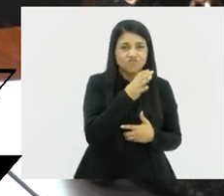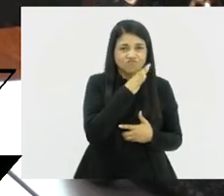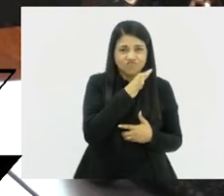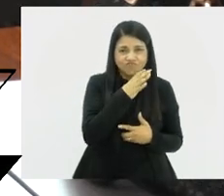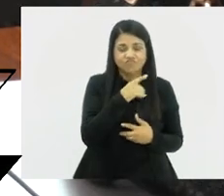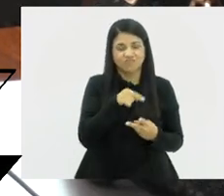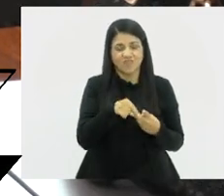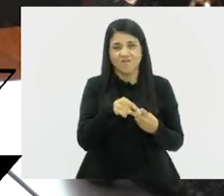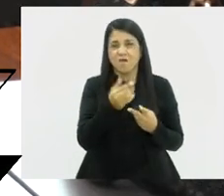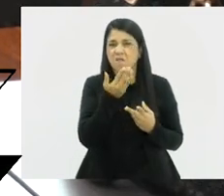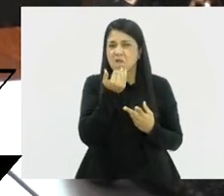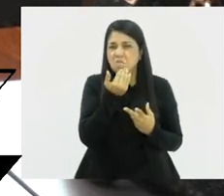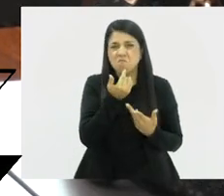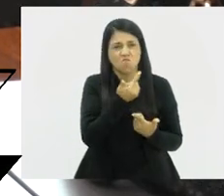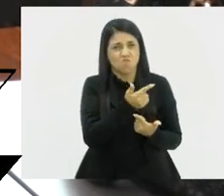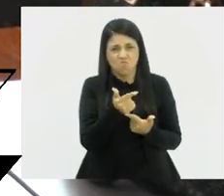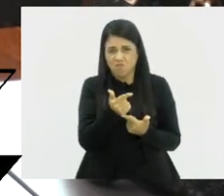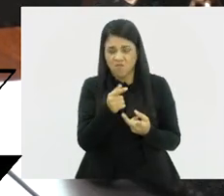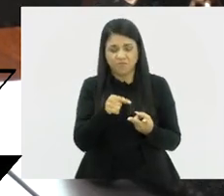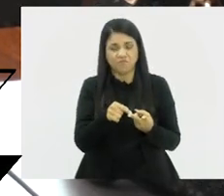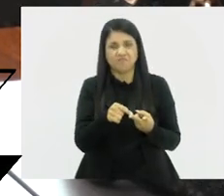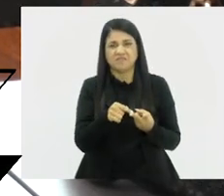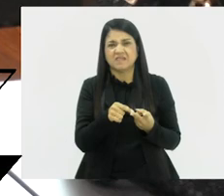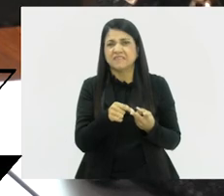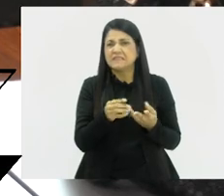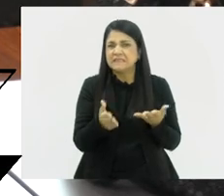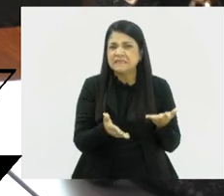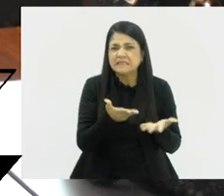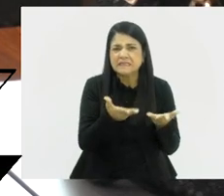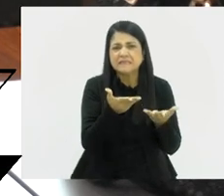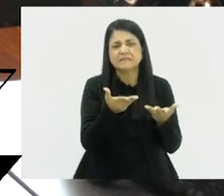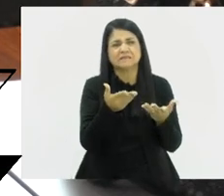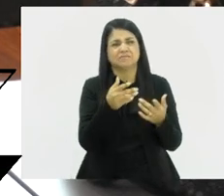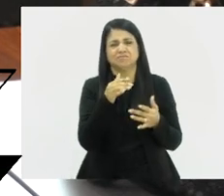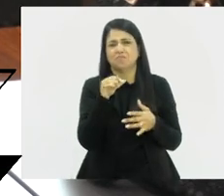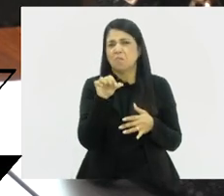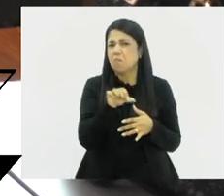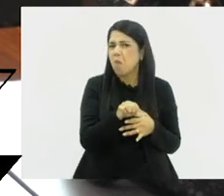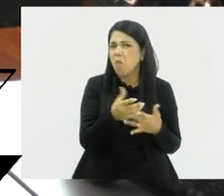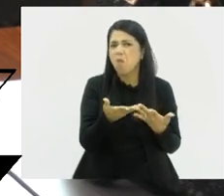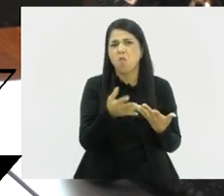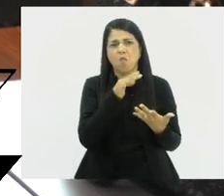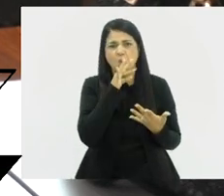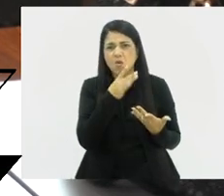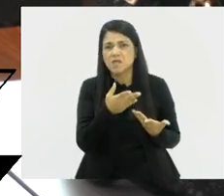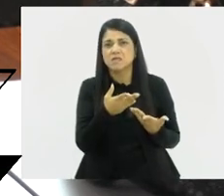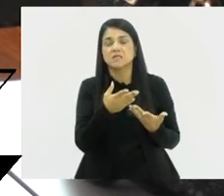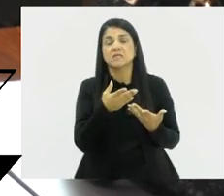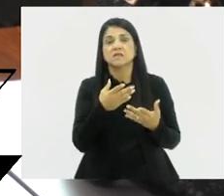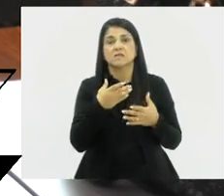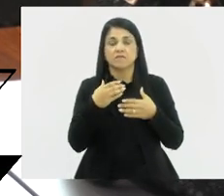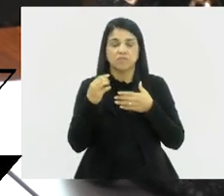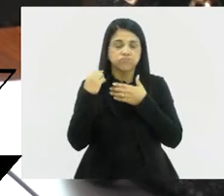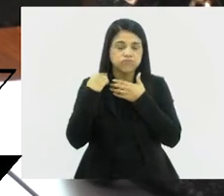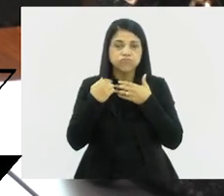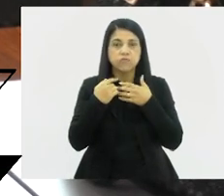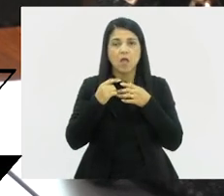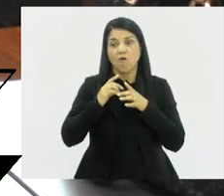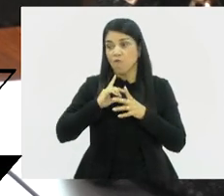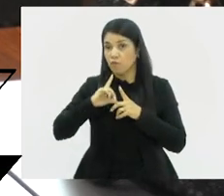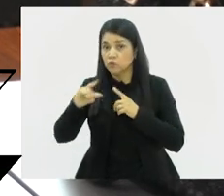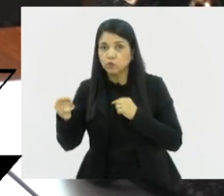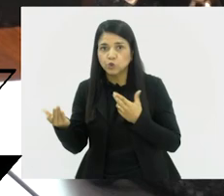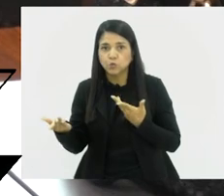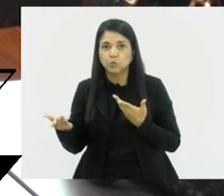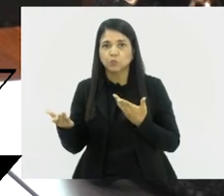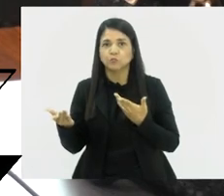maltratados. E, por conta disso, teriam se soltado das correntes. Bom, então, e